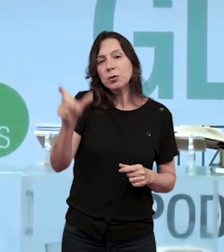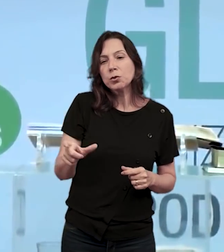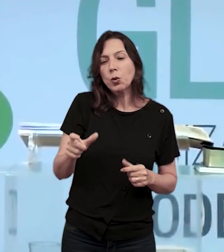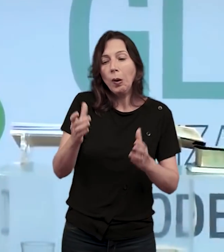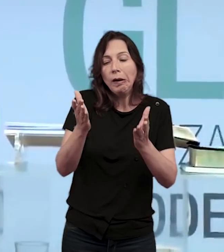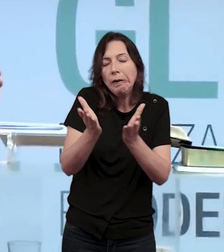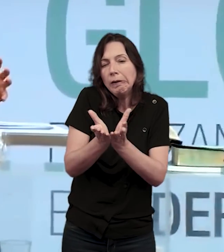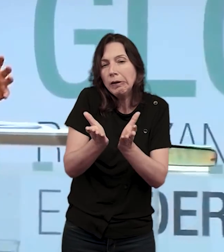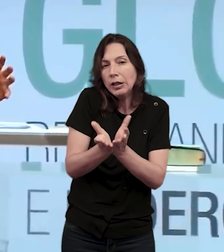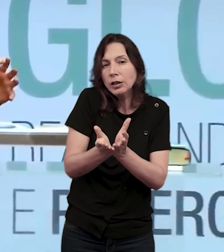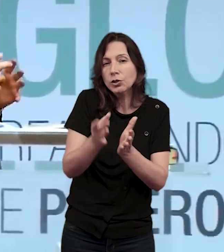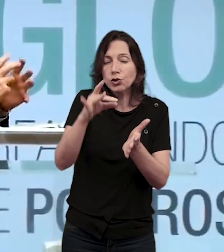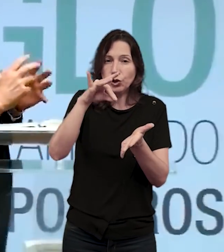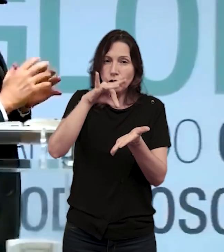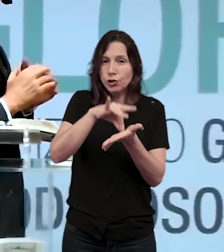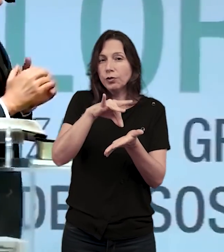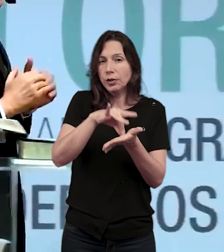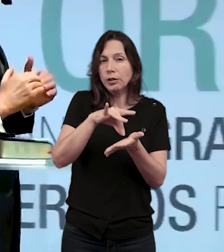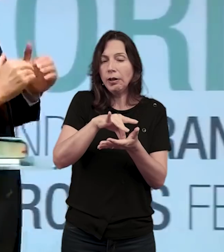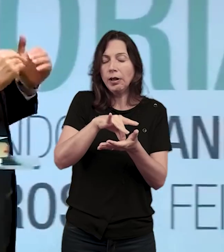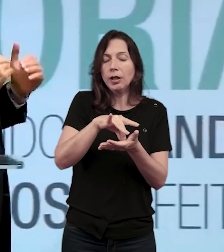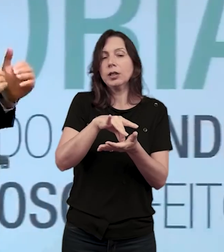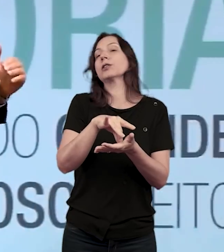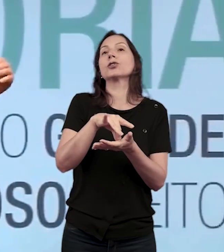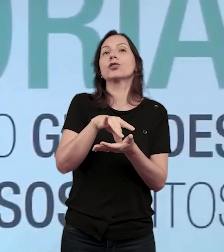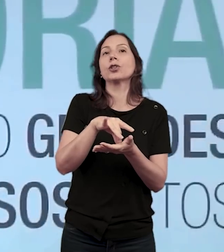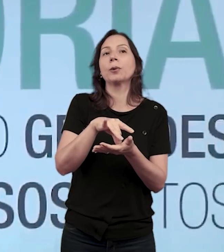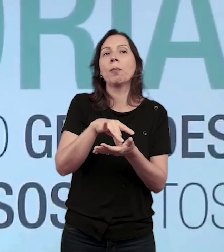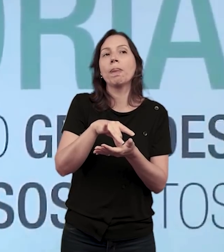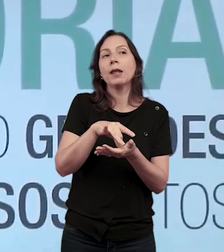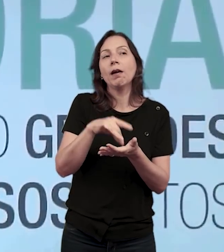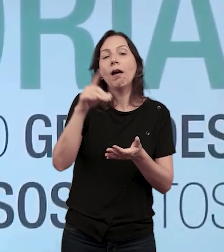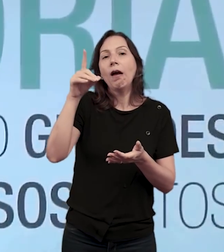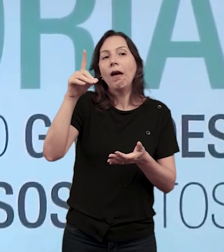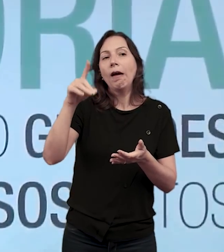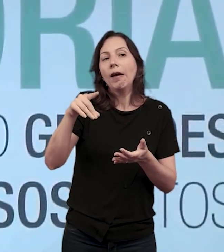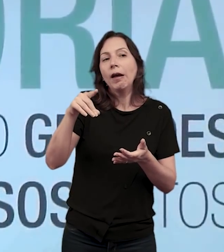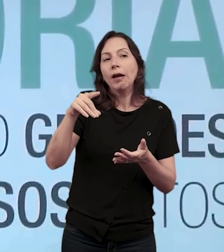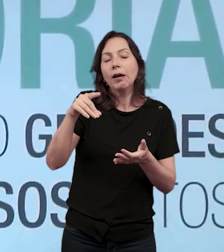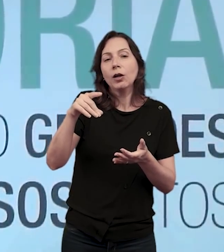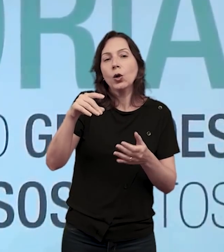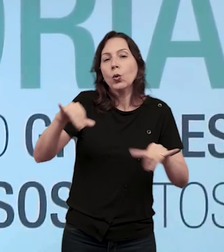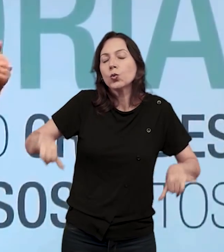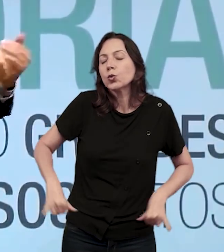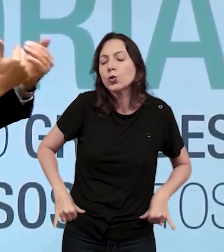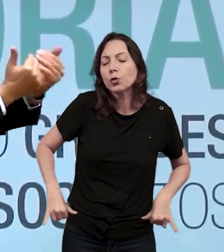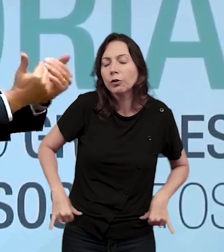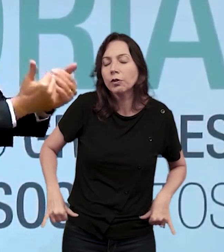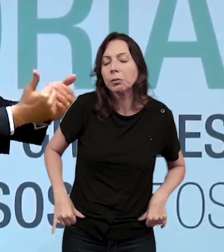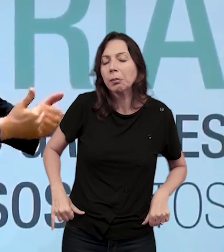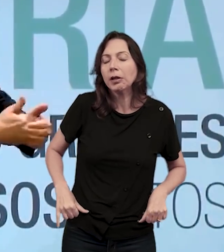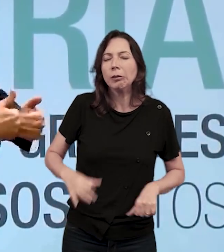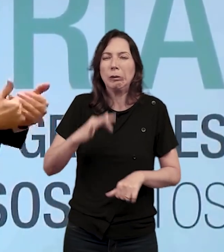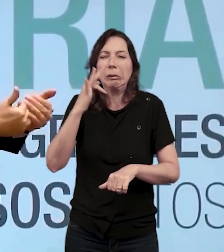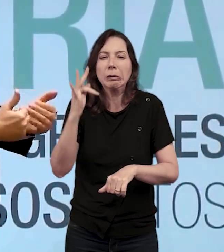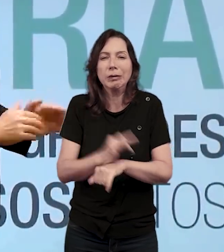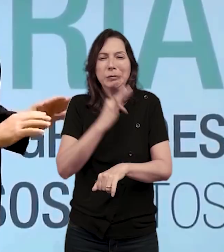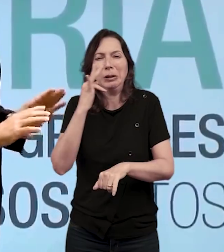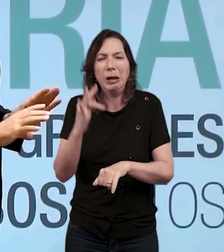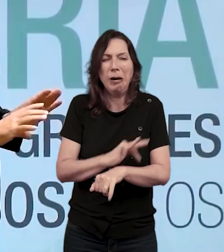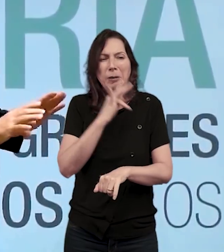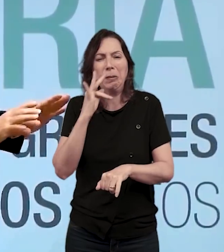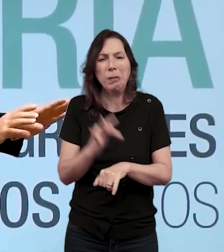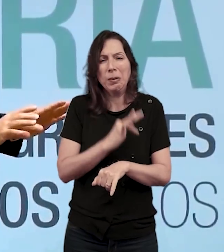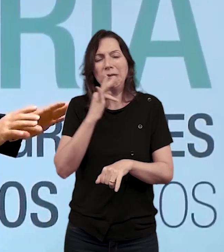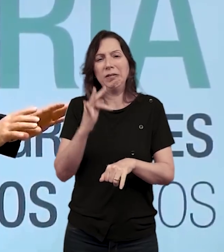O estoico é aquele que acha que o papel dele é ficar debaixo de um rolo compressor, de um destino cego,